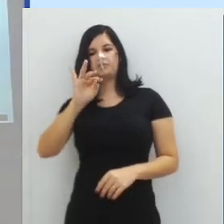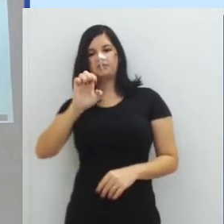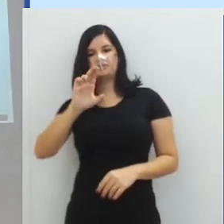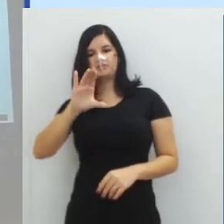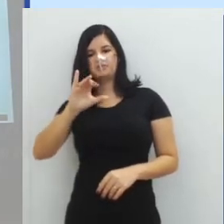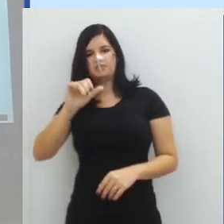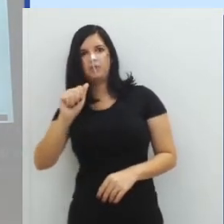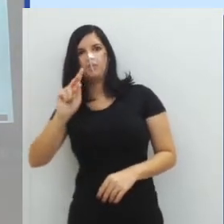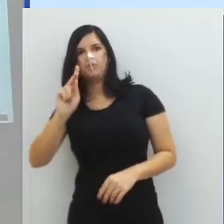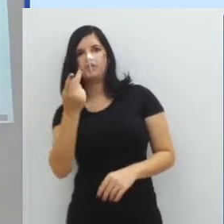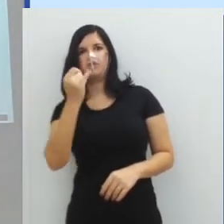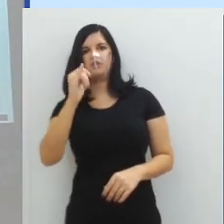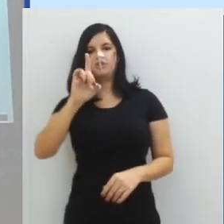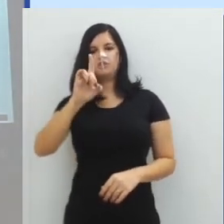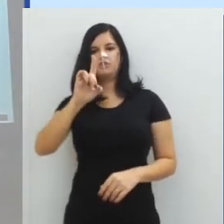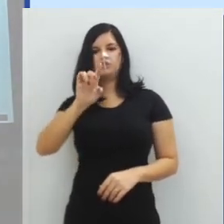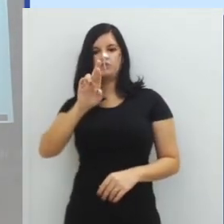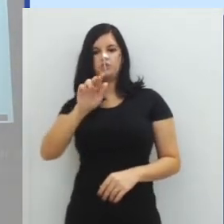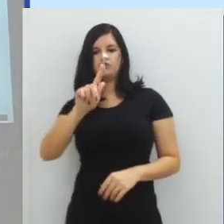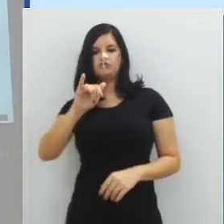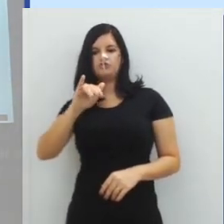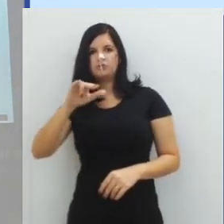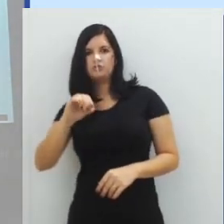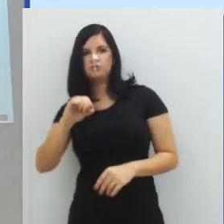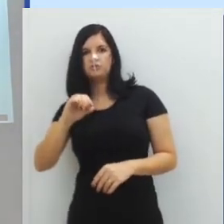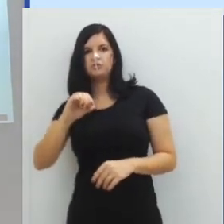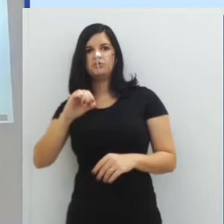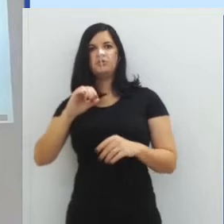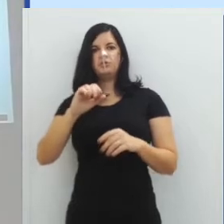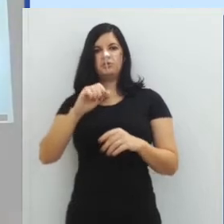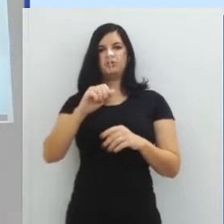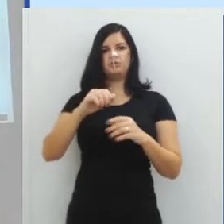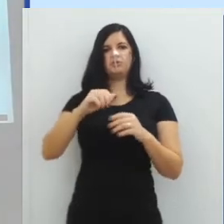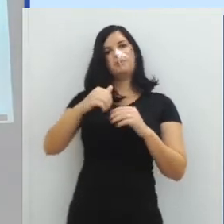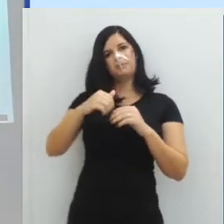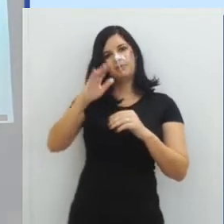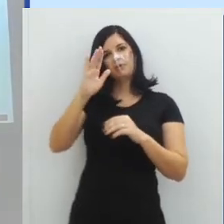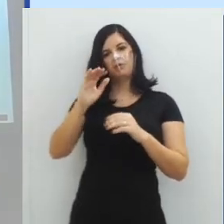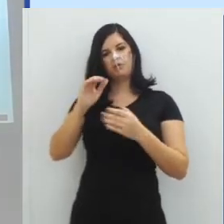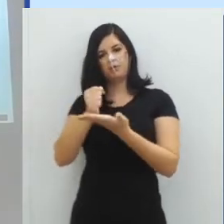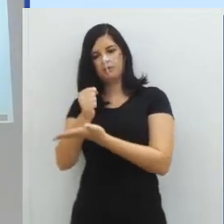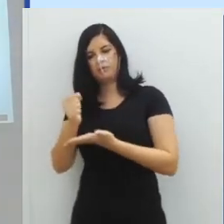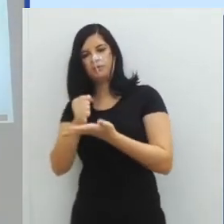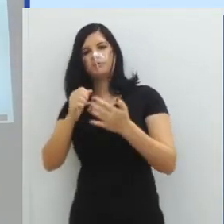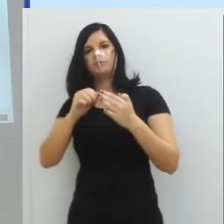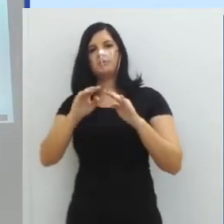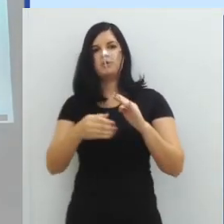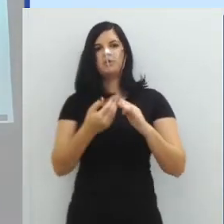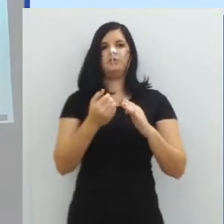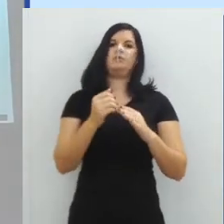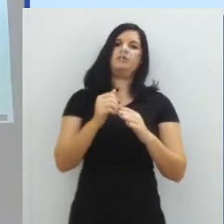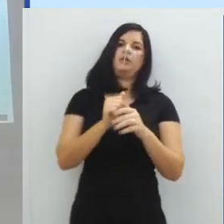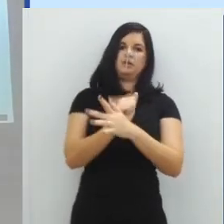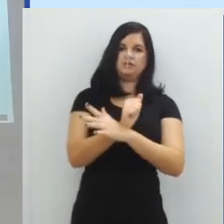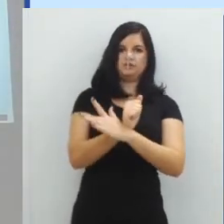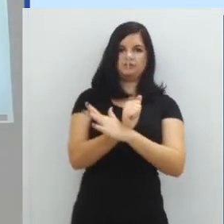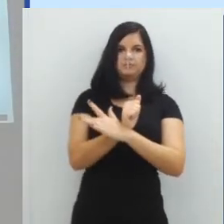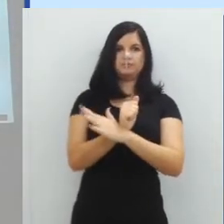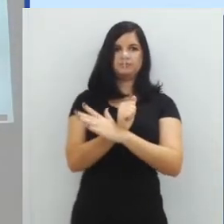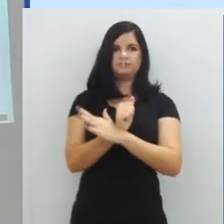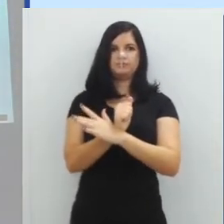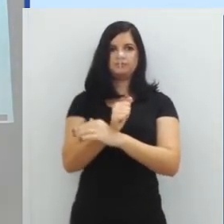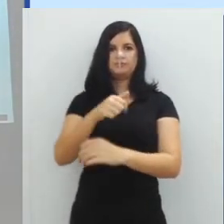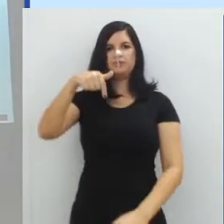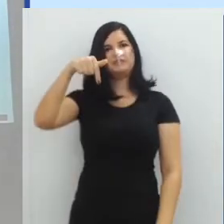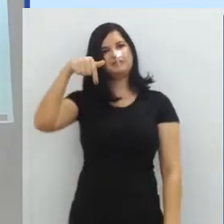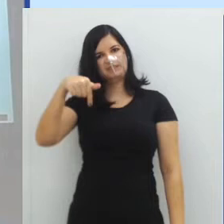maior o pH, mais básico, quanto menor o pH, ácido. E a gente tem o pH neutro, que é o 7, que é o pH